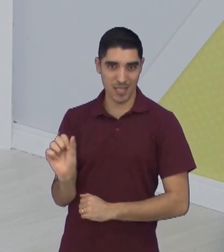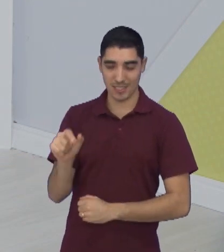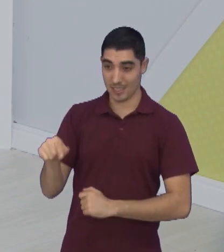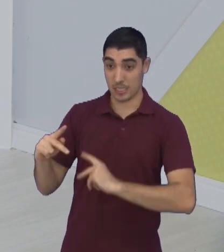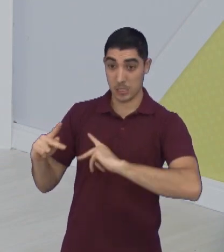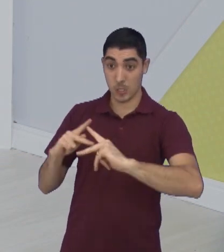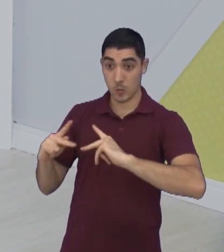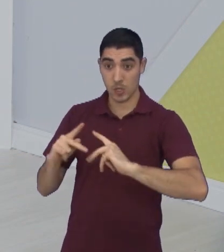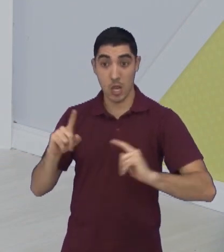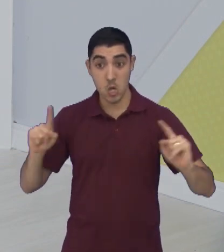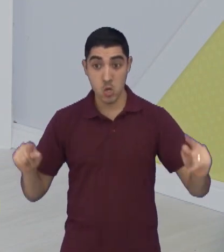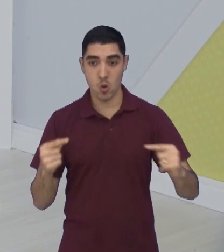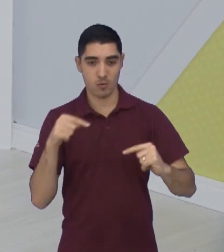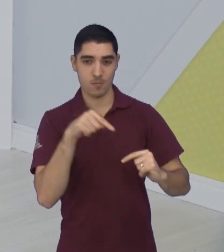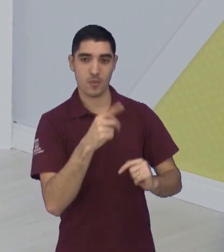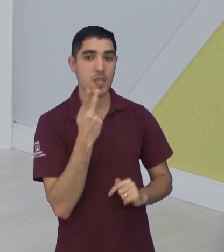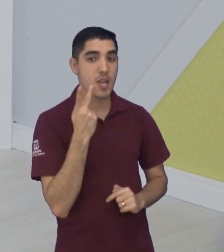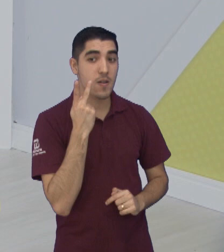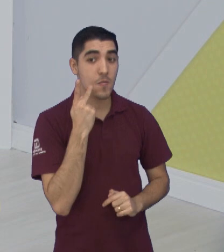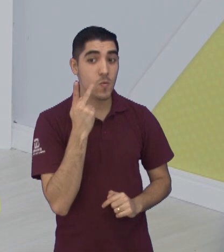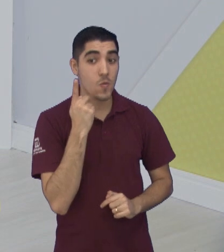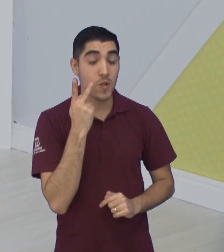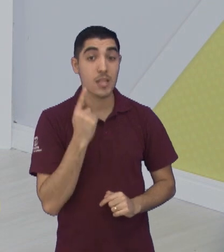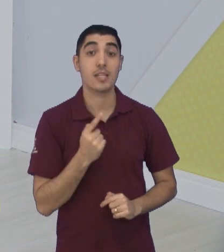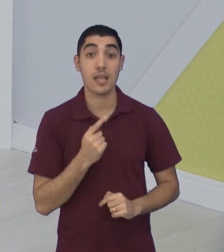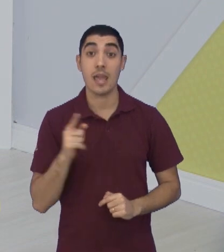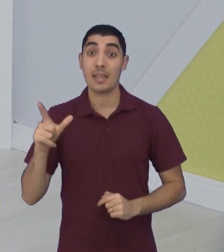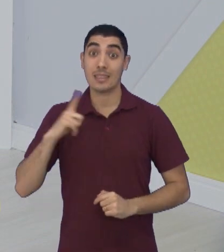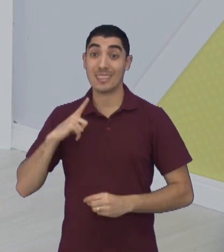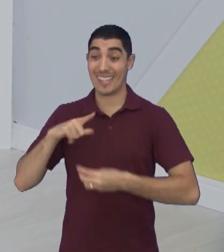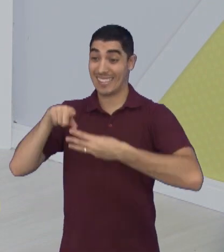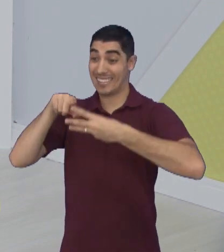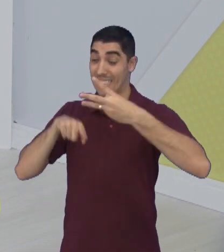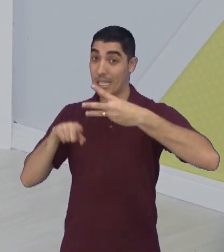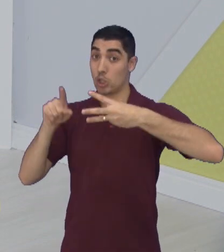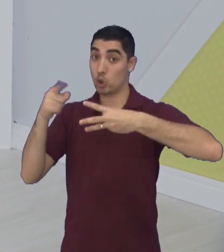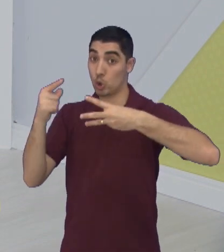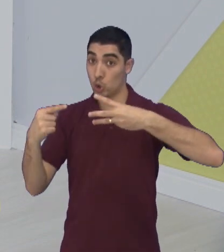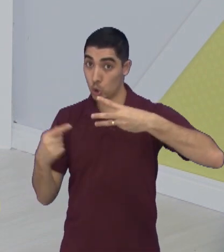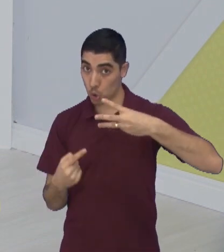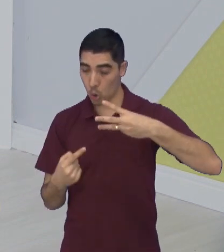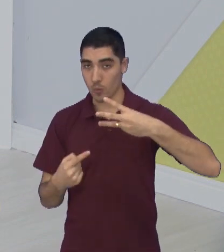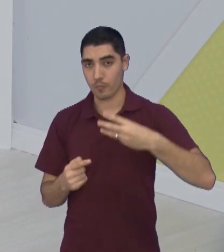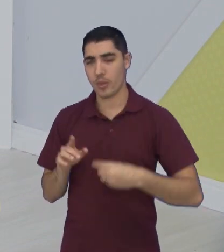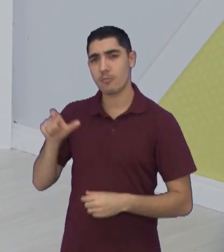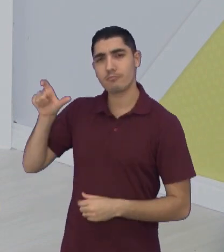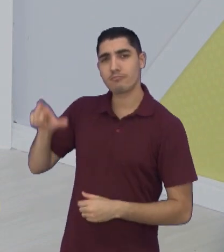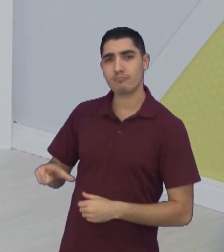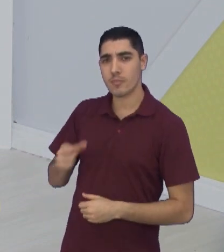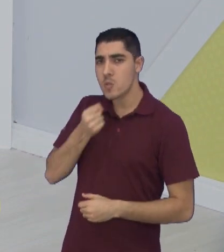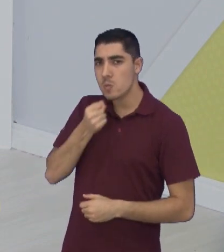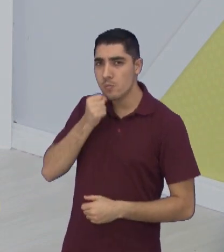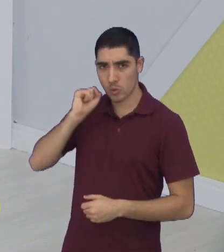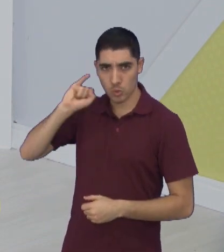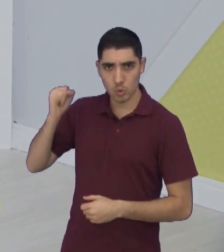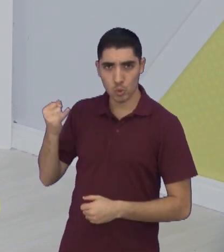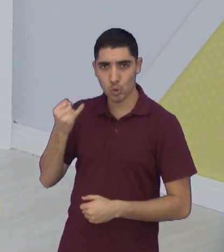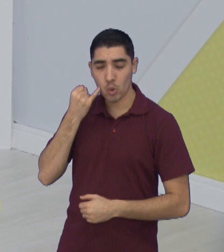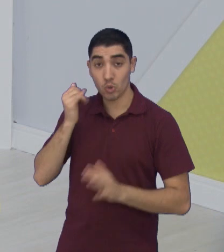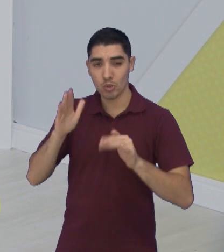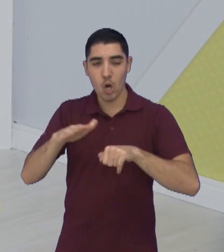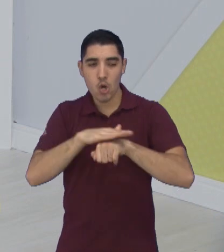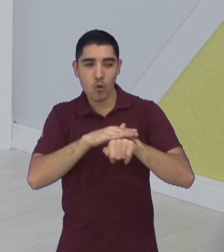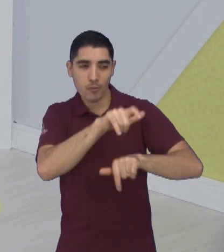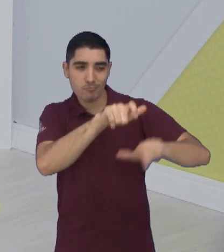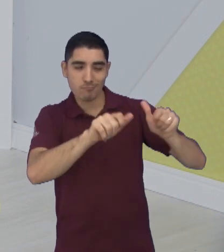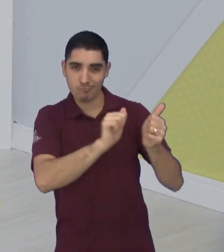time do Fortaleza pela primeira partida da melhor de três. O repórter João Delfino foi conversar com atletas e o técnico Sebastião